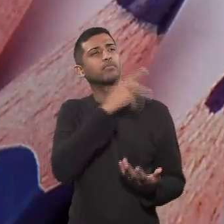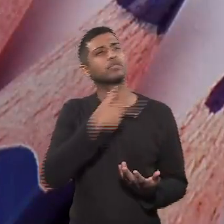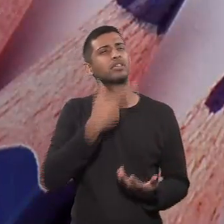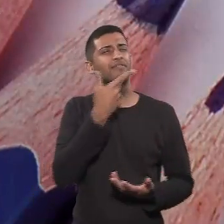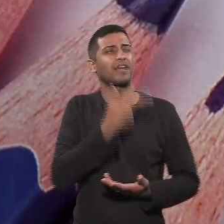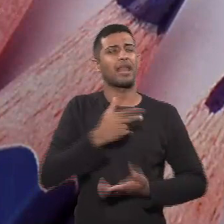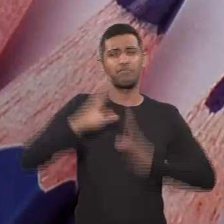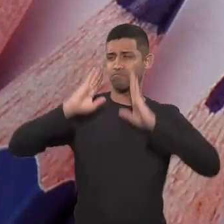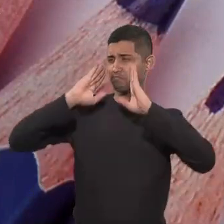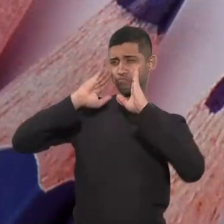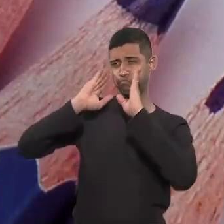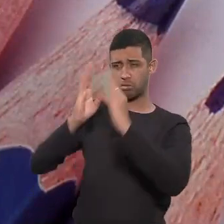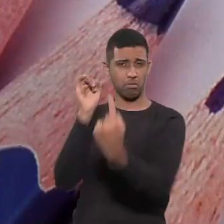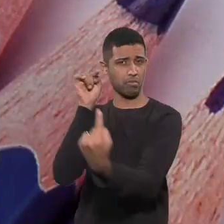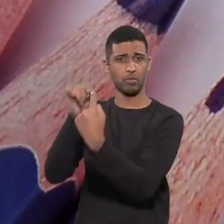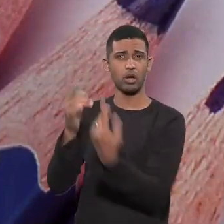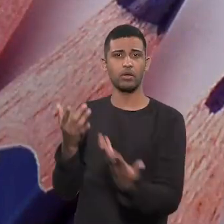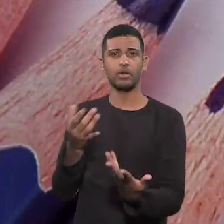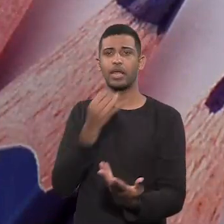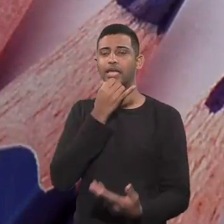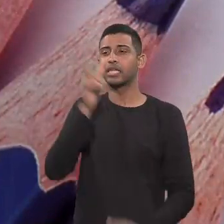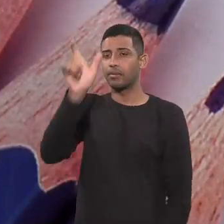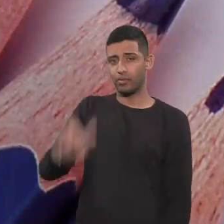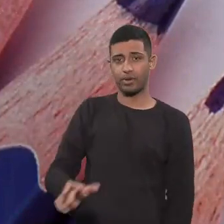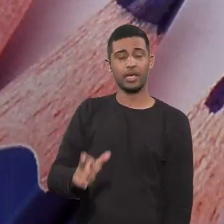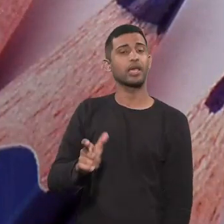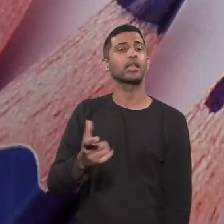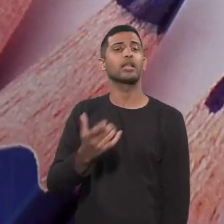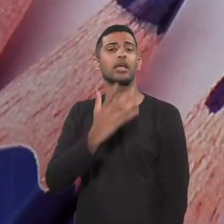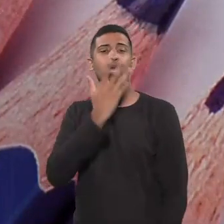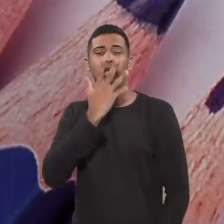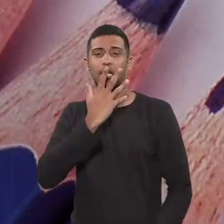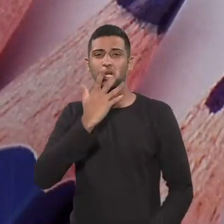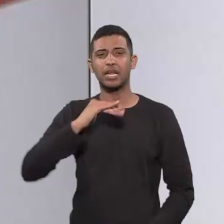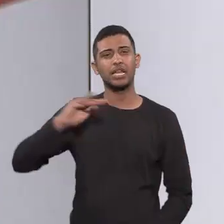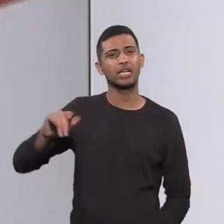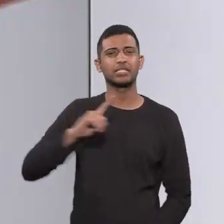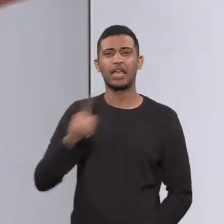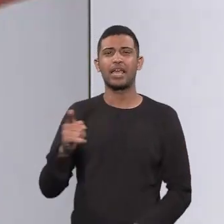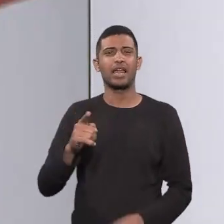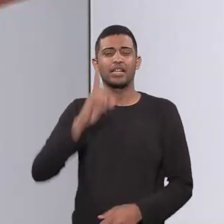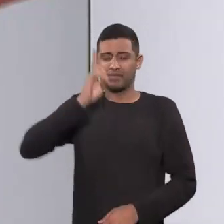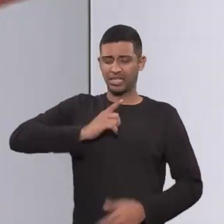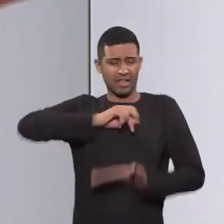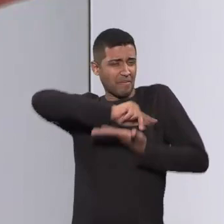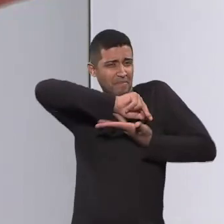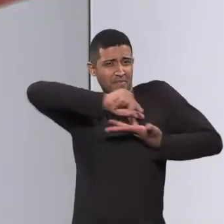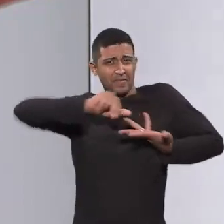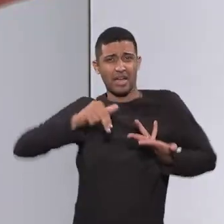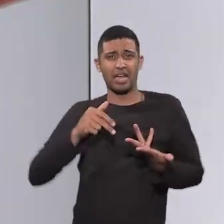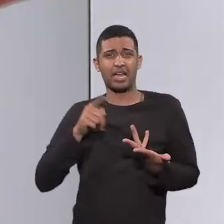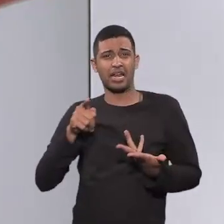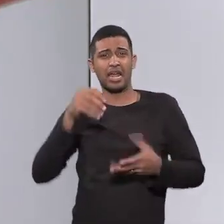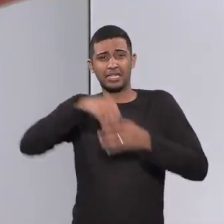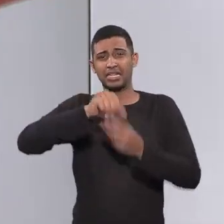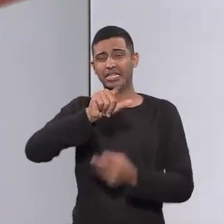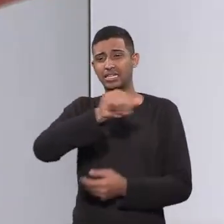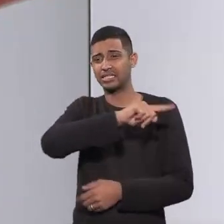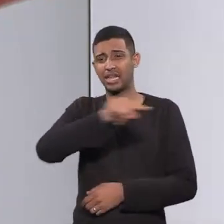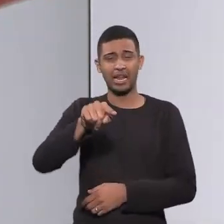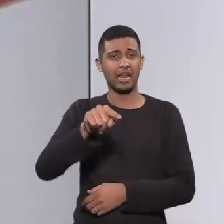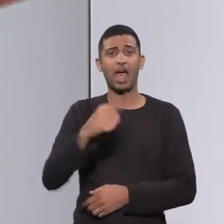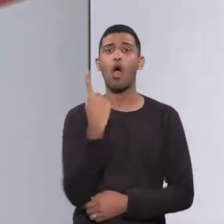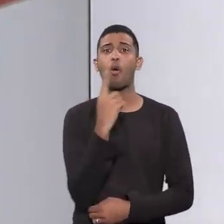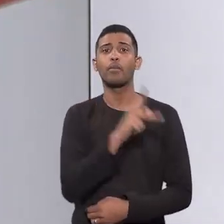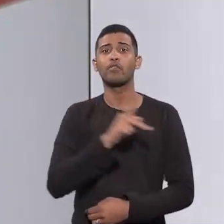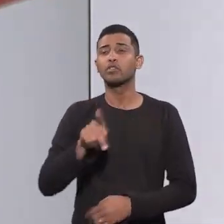uma situação muito singular. Por exemplo, uma criança com múltiplas deficiências que seria incluída numa sala onde há uma sobrecarga de atividade com